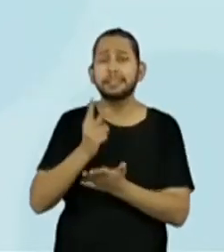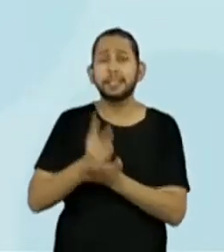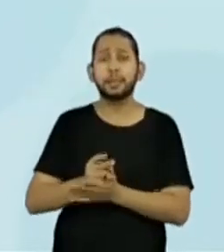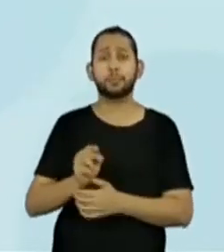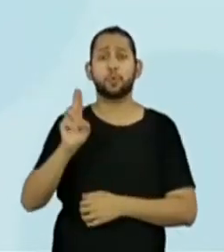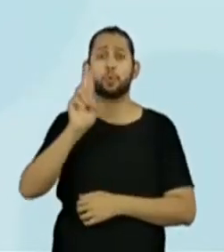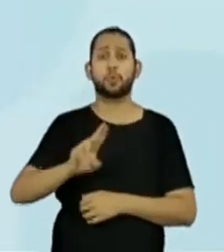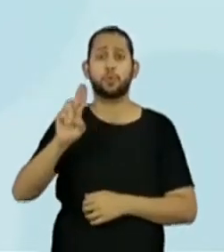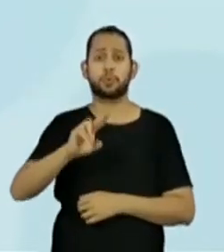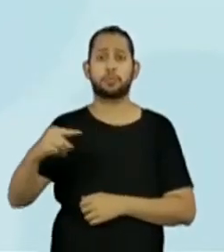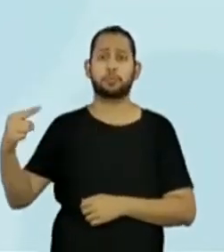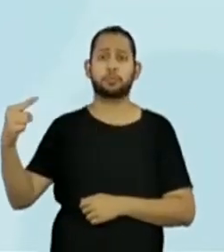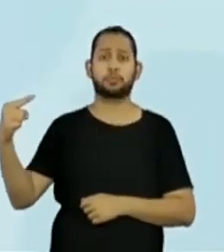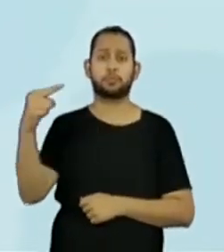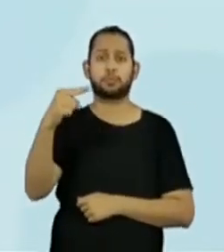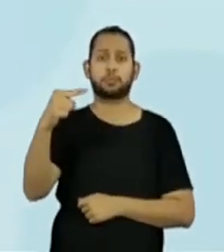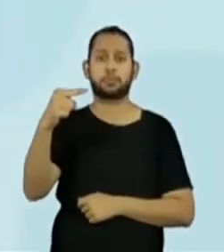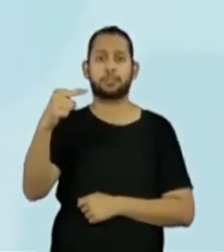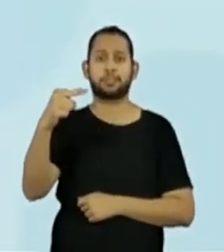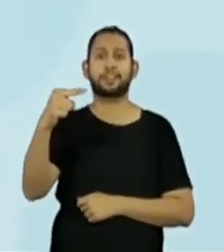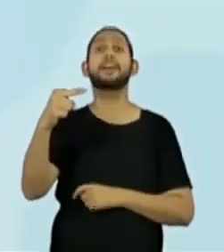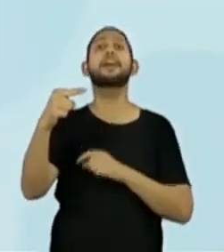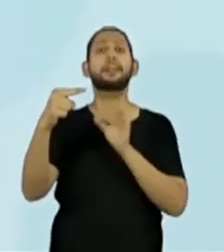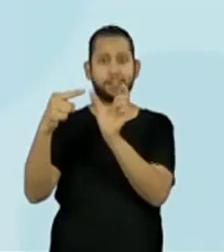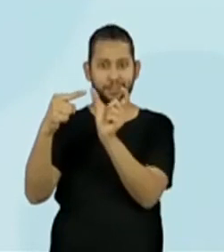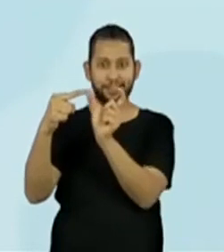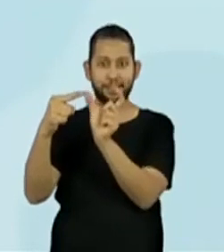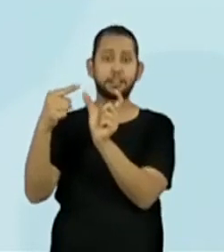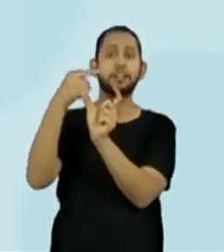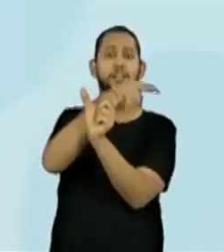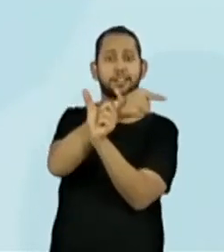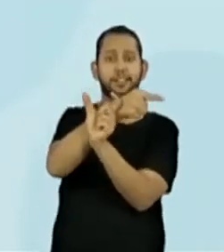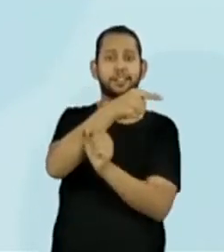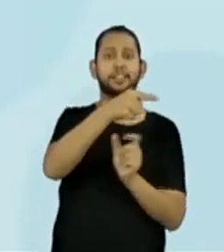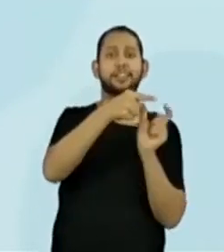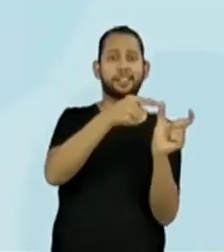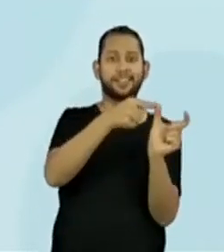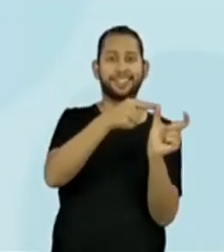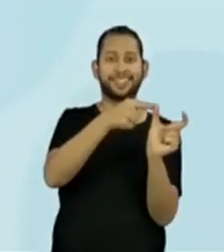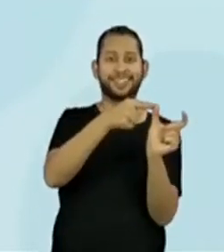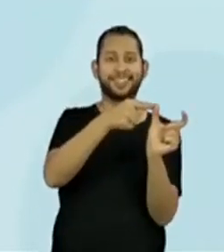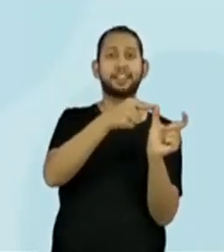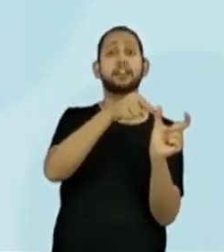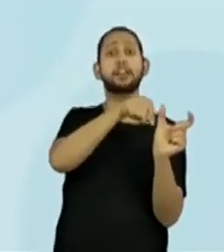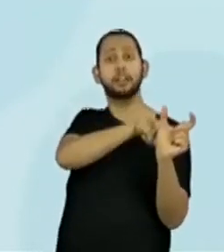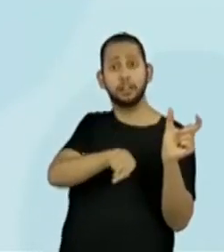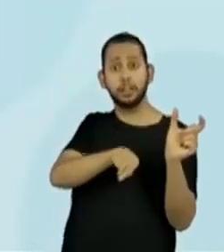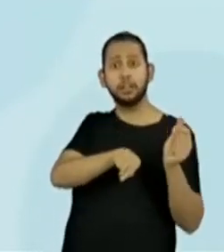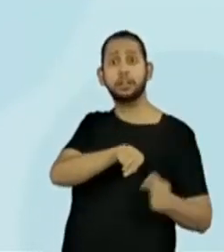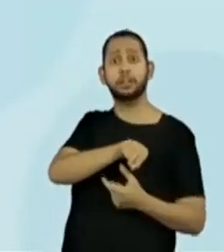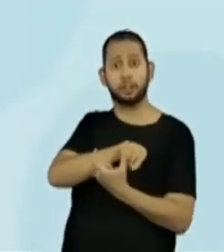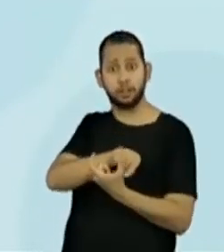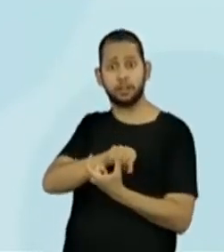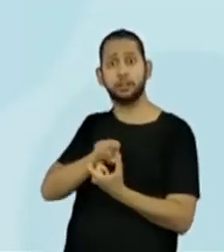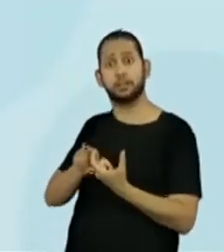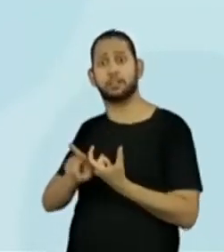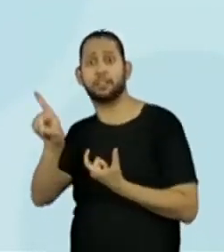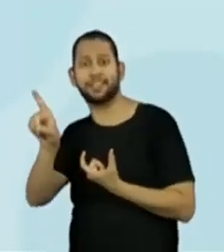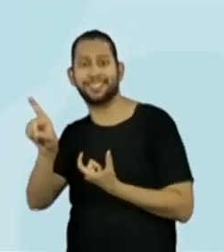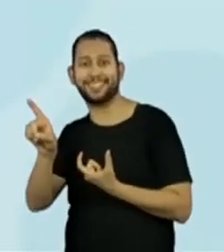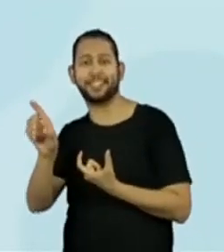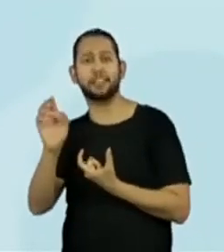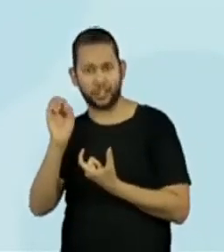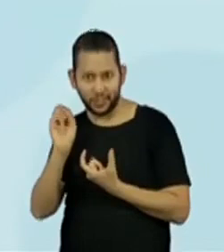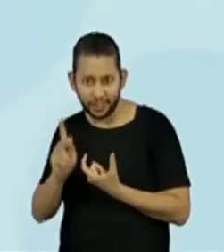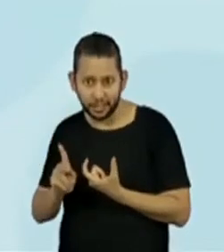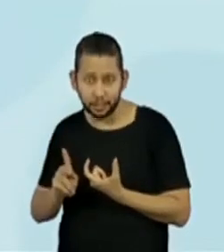usando setas para indicar o sentido dessa transferência. Ou seja, eu